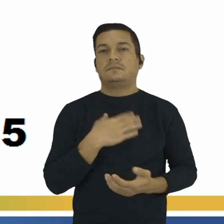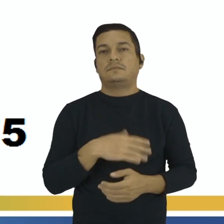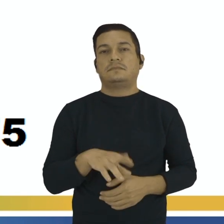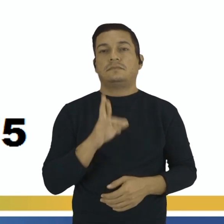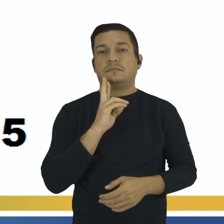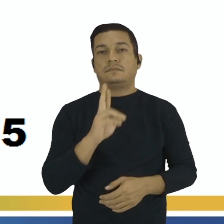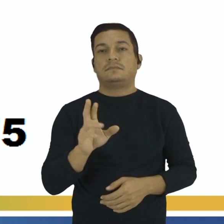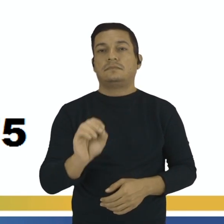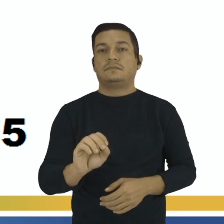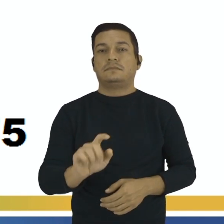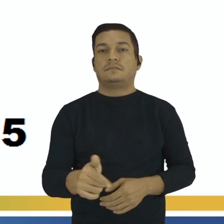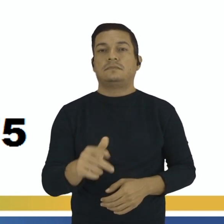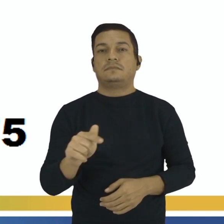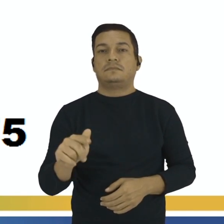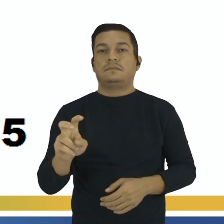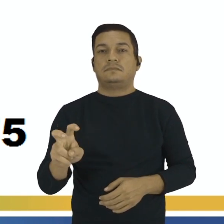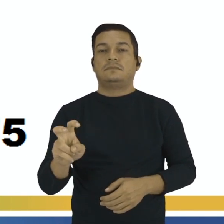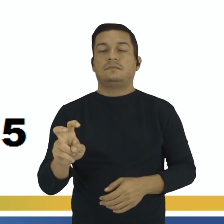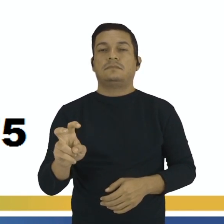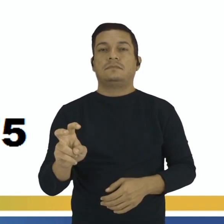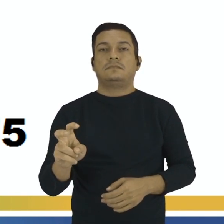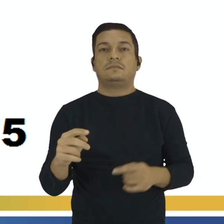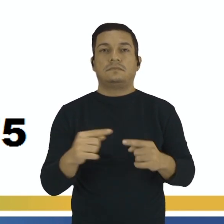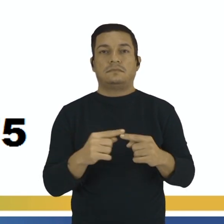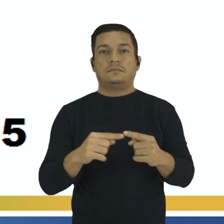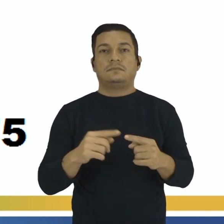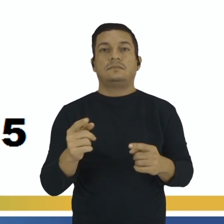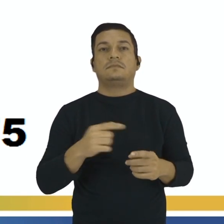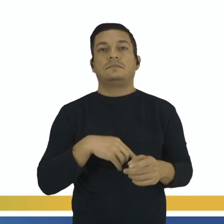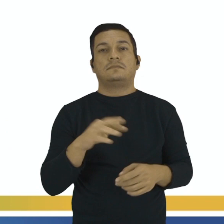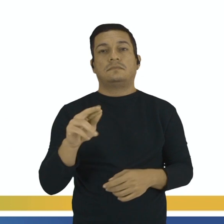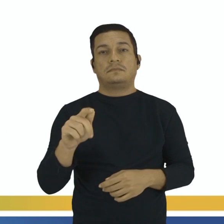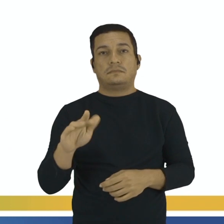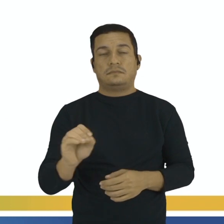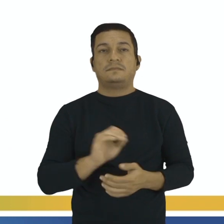para a gente o número decimal correspondente a essa fração.